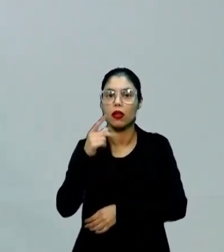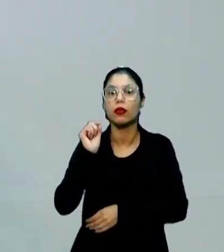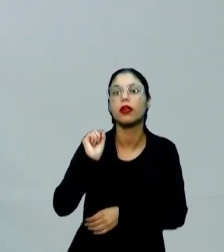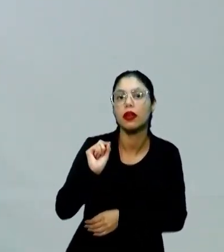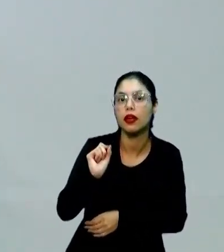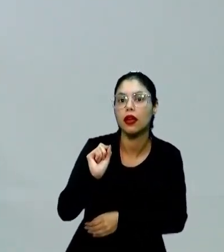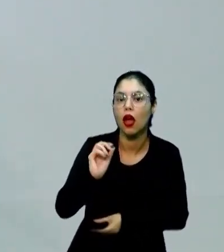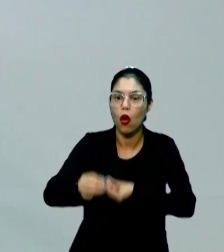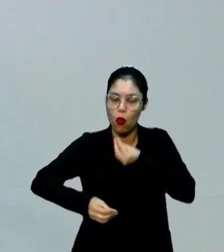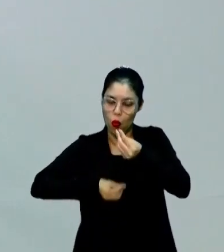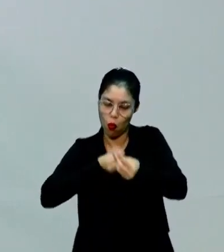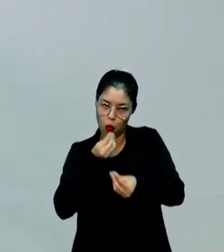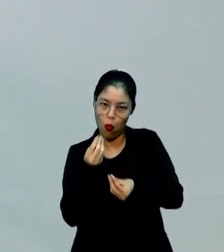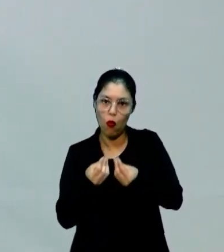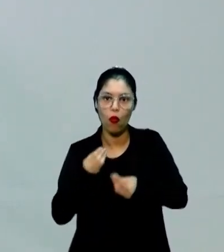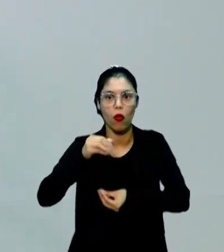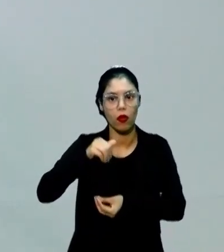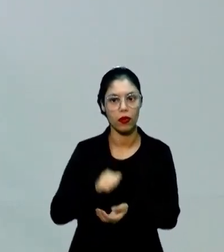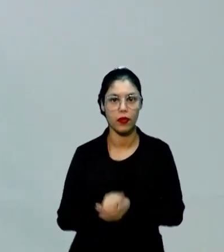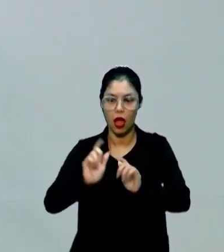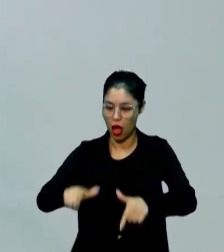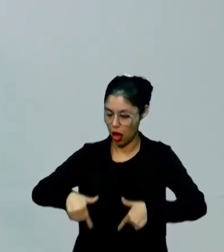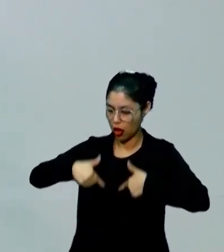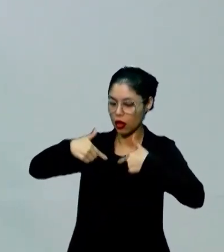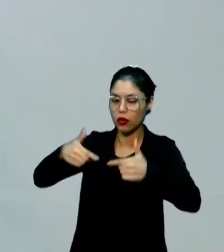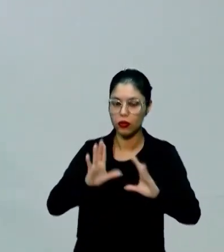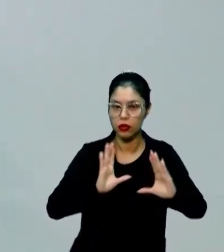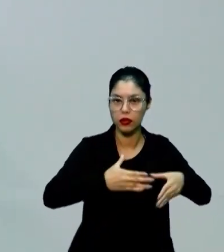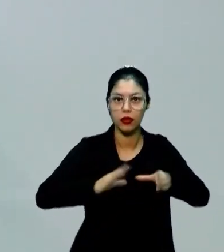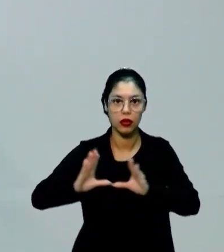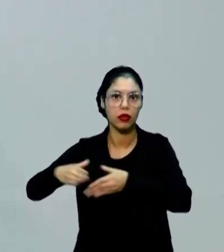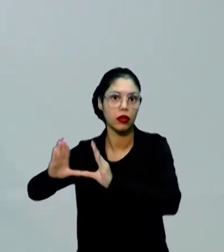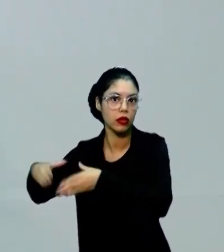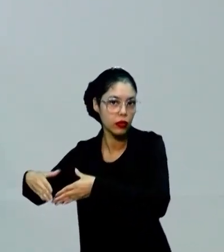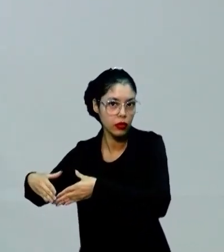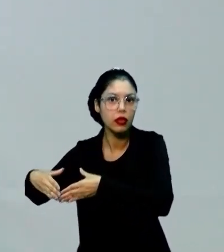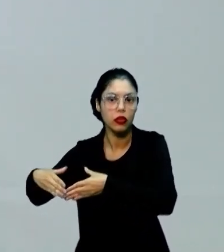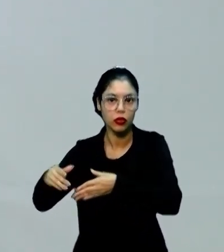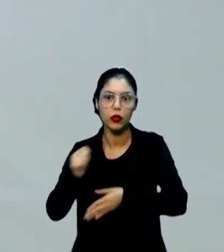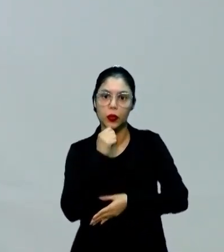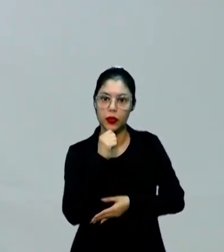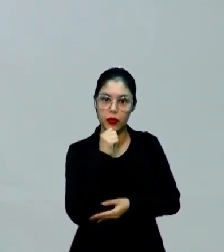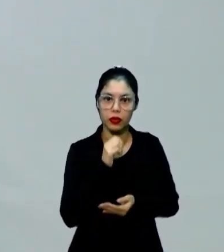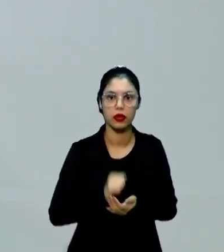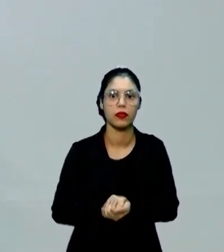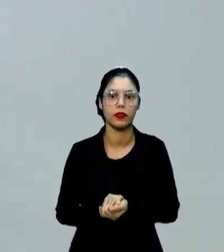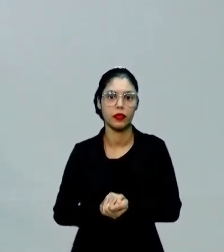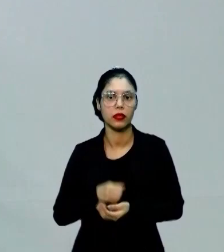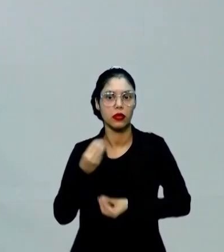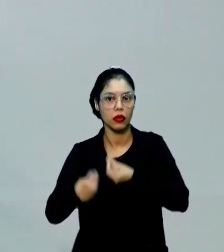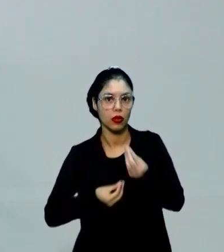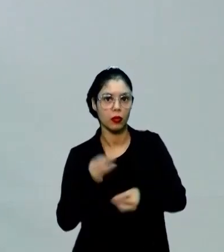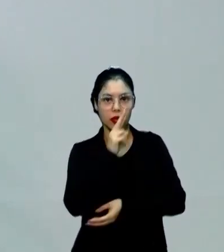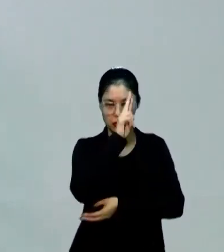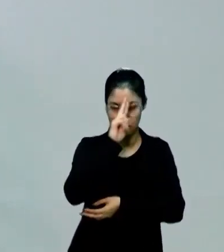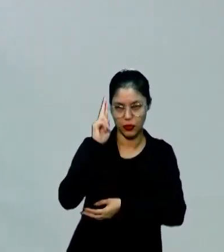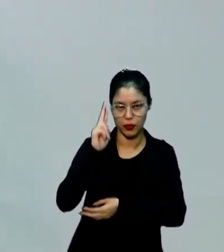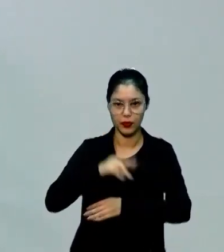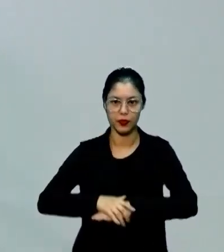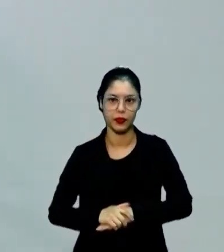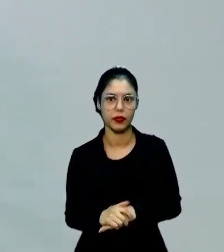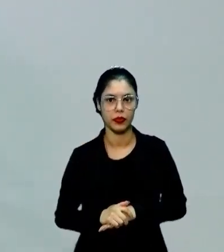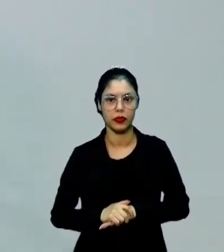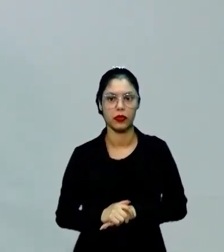com Engels que a luta de classes ela corresponde ao motor da história.